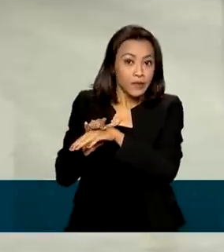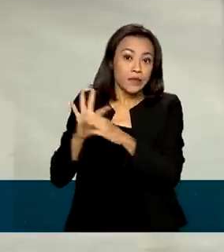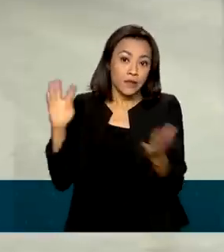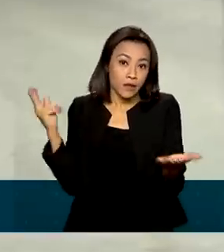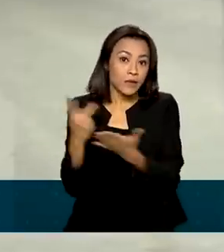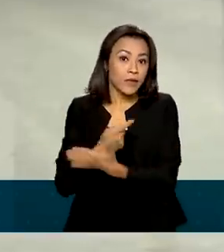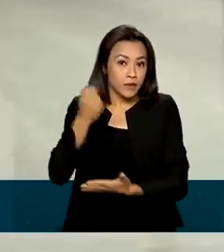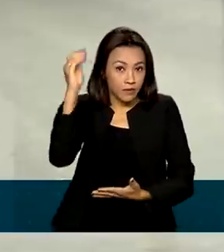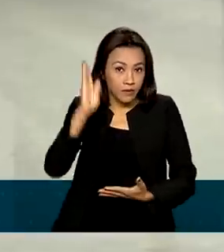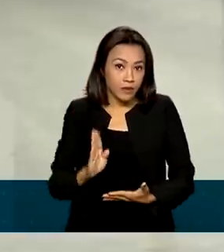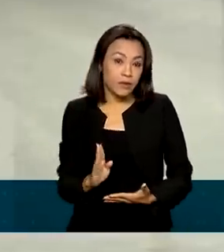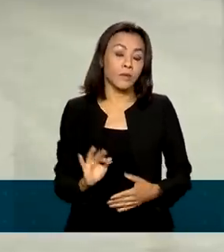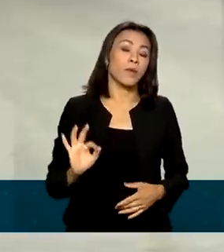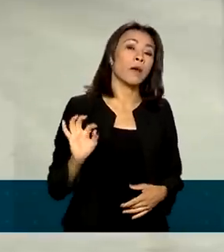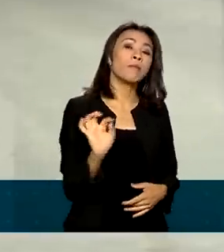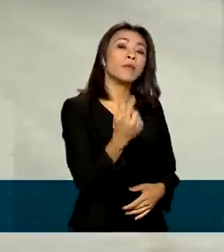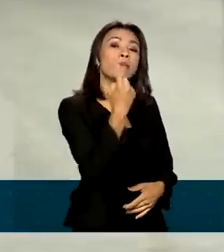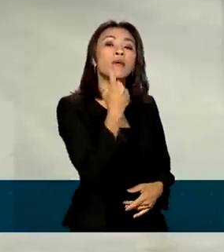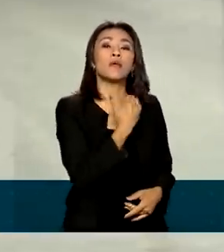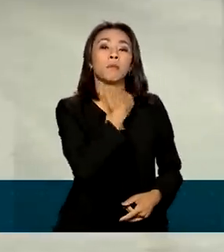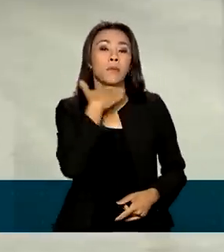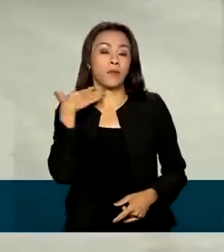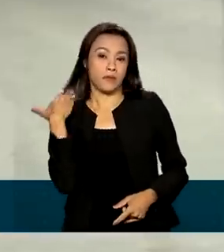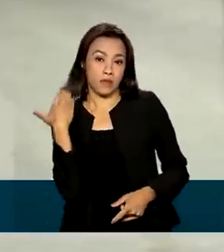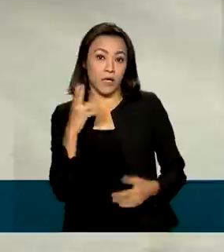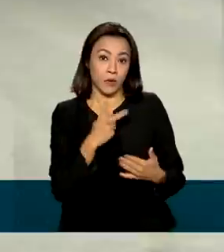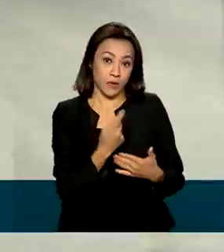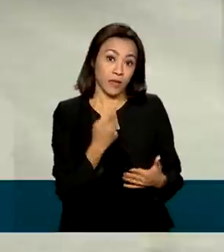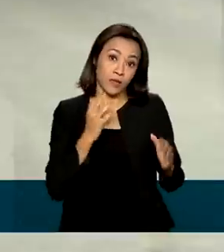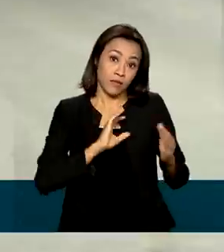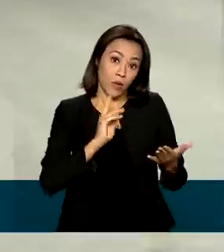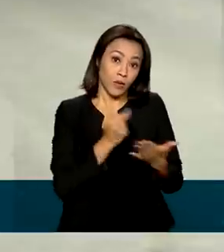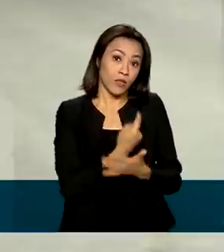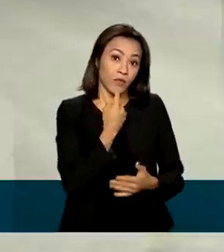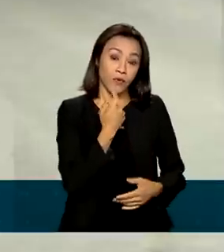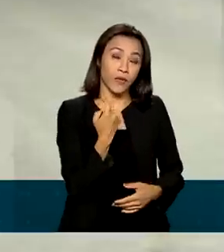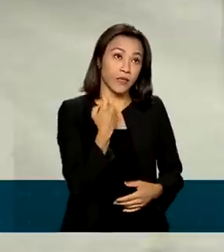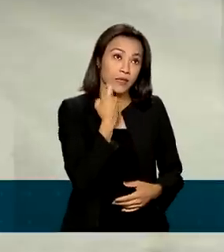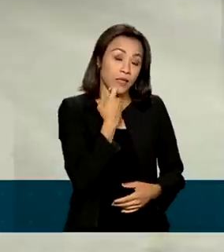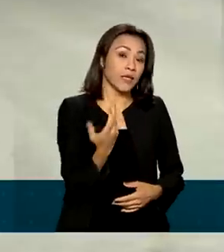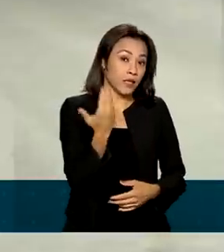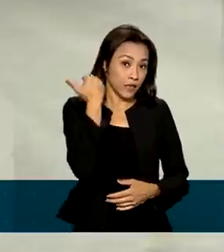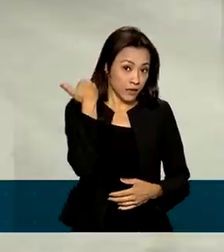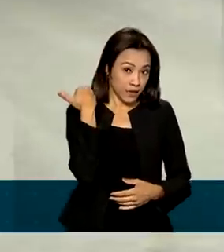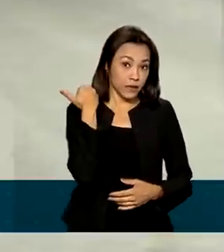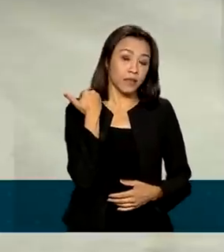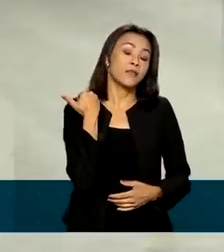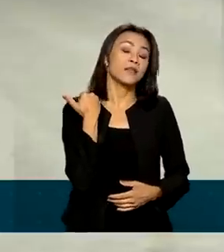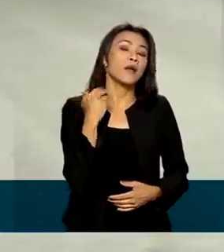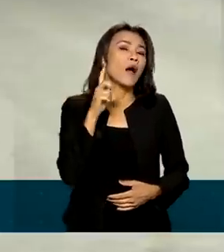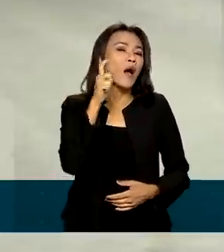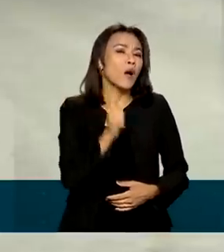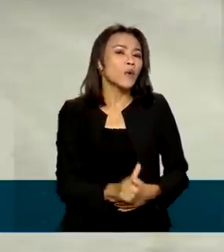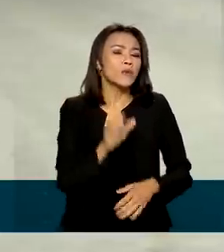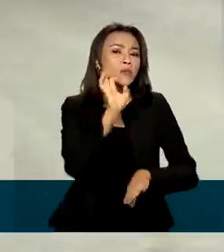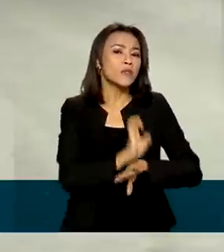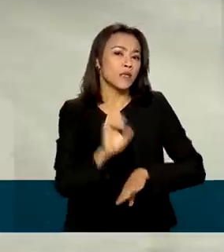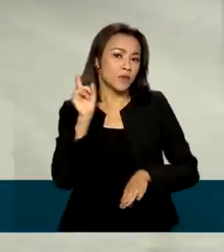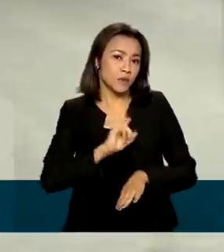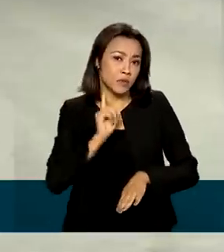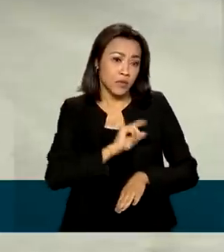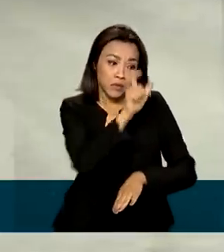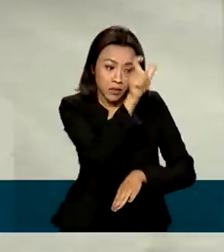doença no país a primeira morte de um paciente com a doença foi confirmada na sexta-feira da semana passada em Minas